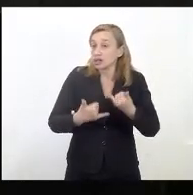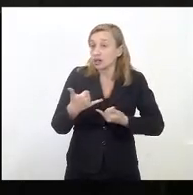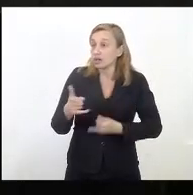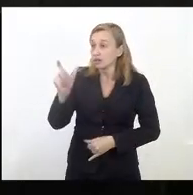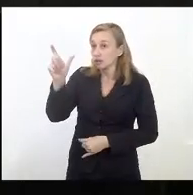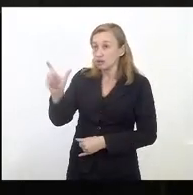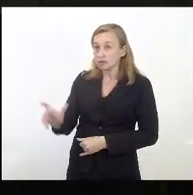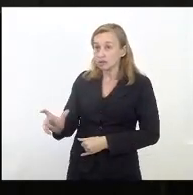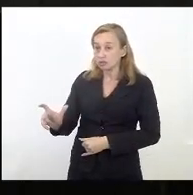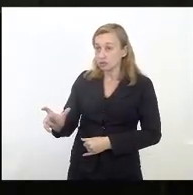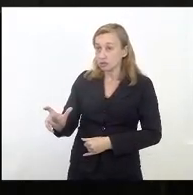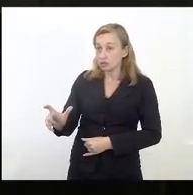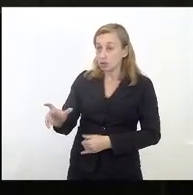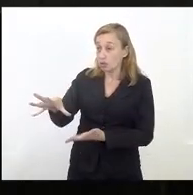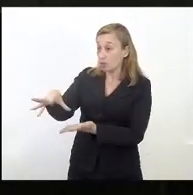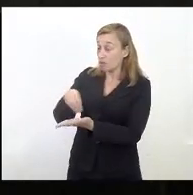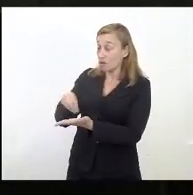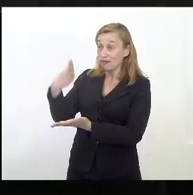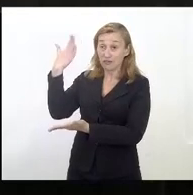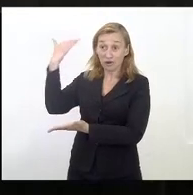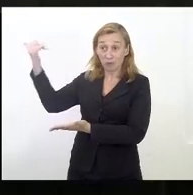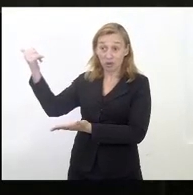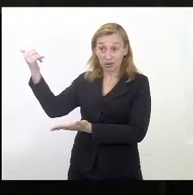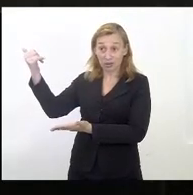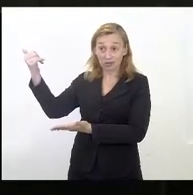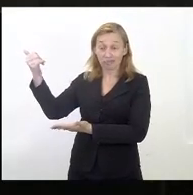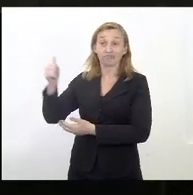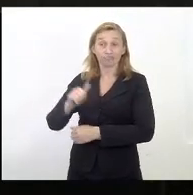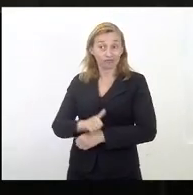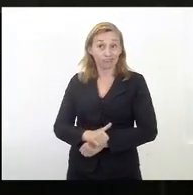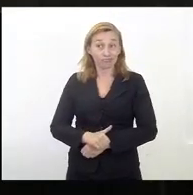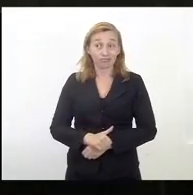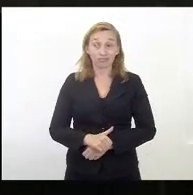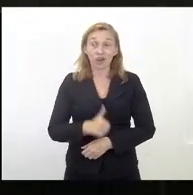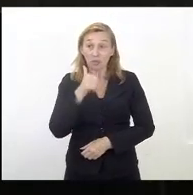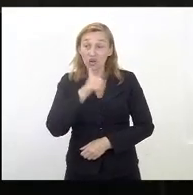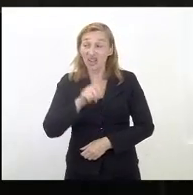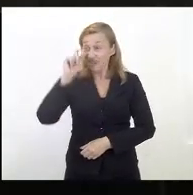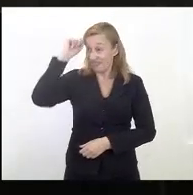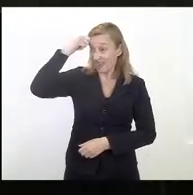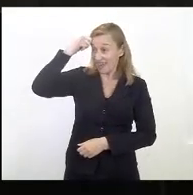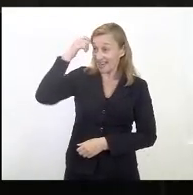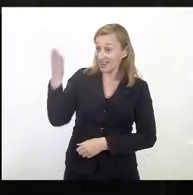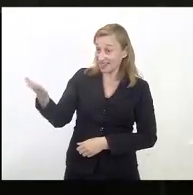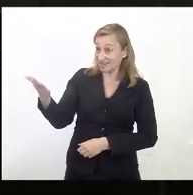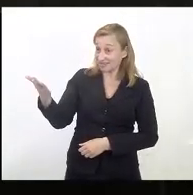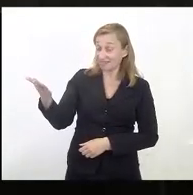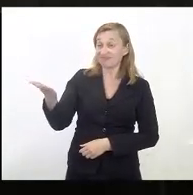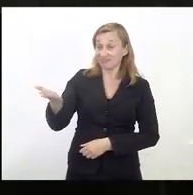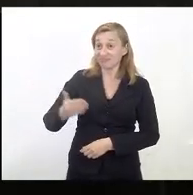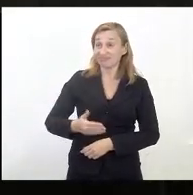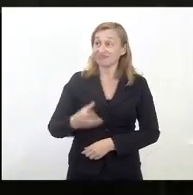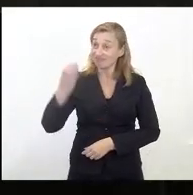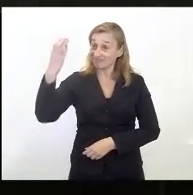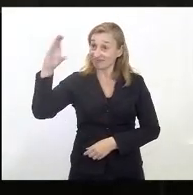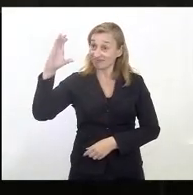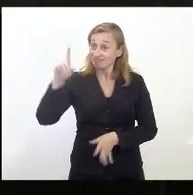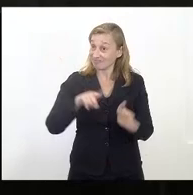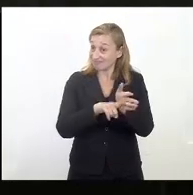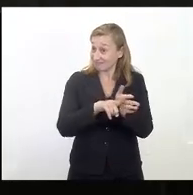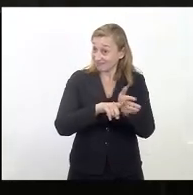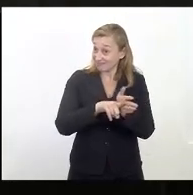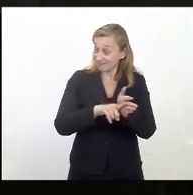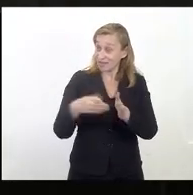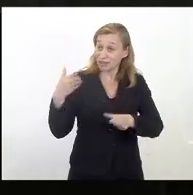mulher reconhecida prestigiada é que é uma mulher negra que teve um percurso de Combatente temos percurso com